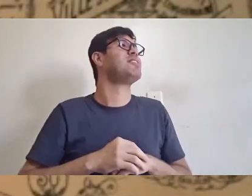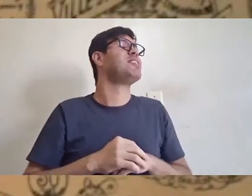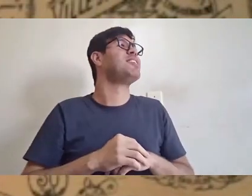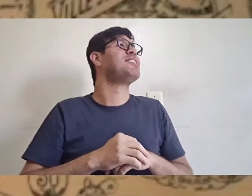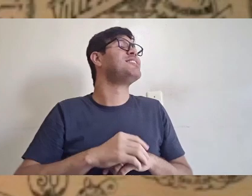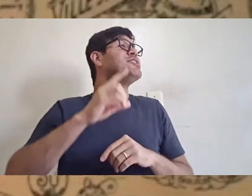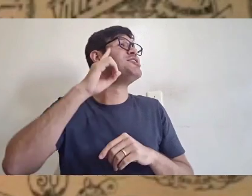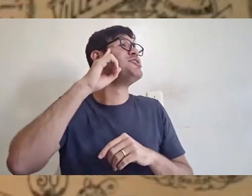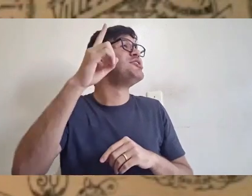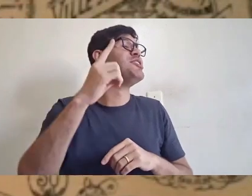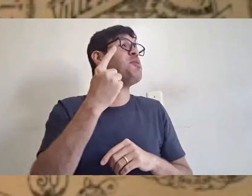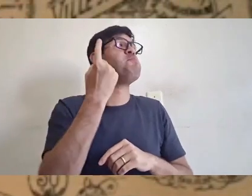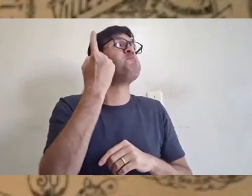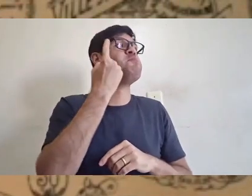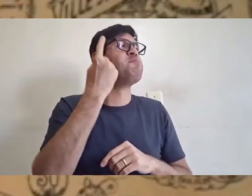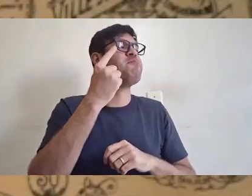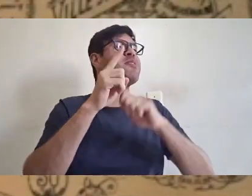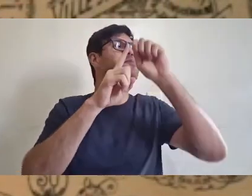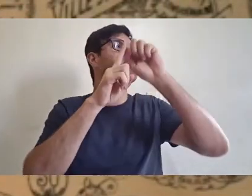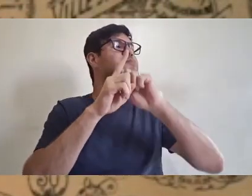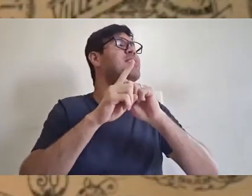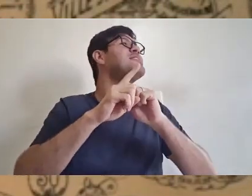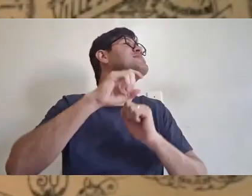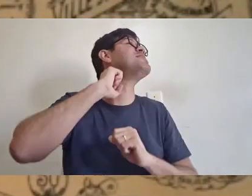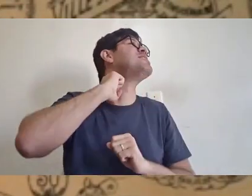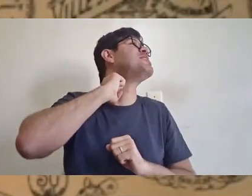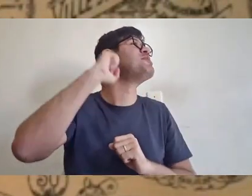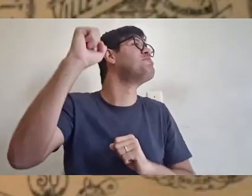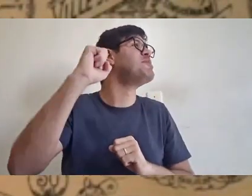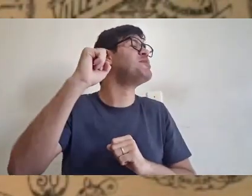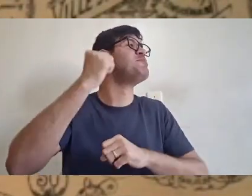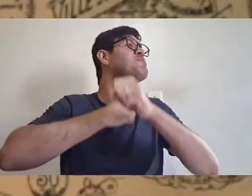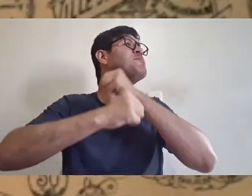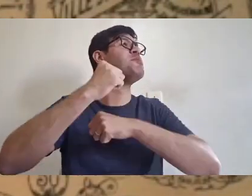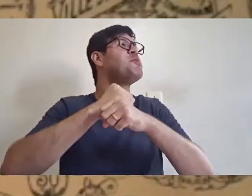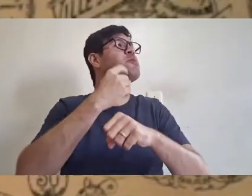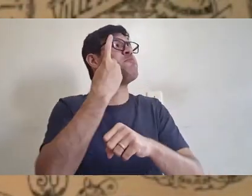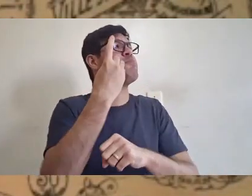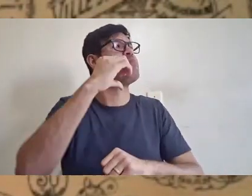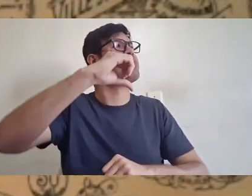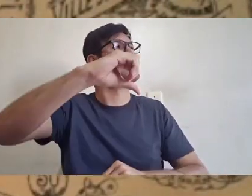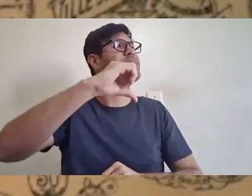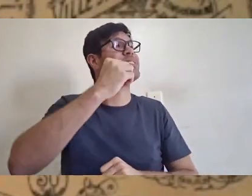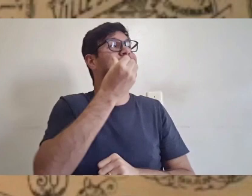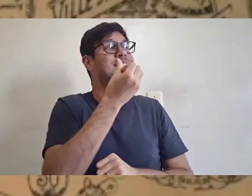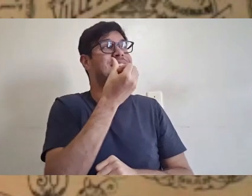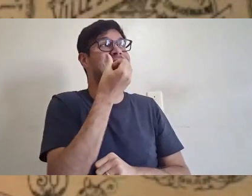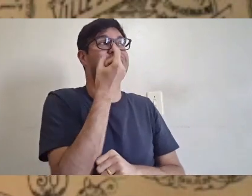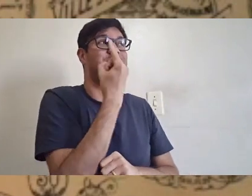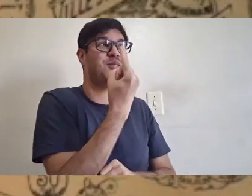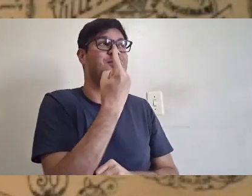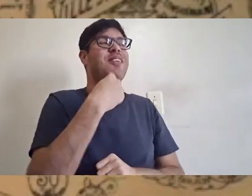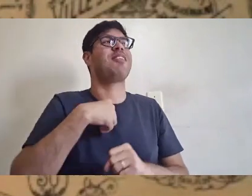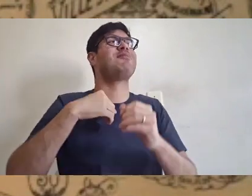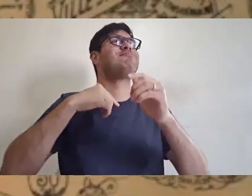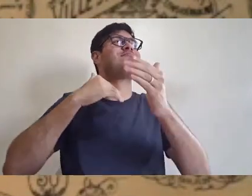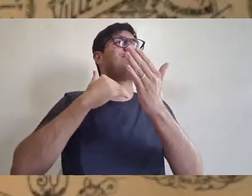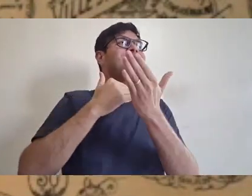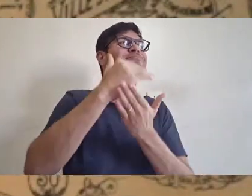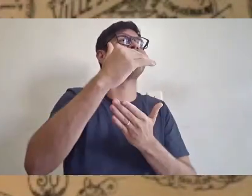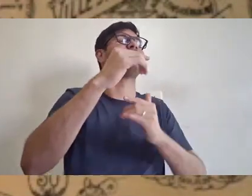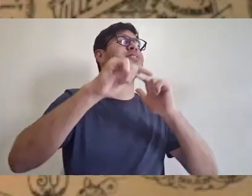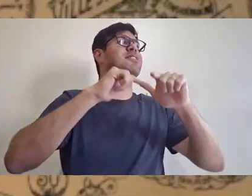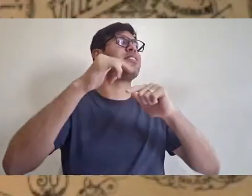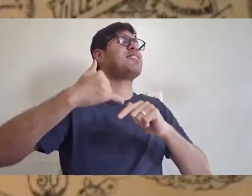mentira, dia 1º de abril de 1961. Nossa, eu não lembro não, não é da minha época. Não é da sua época, eu tinha